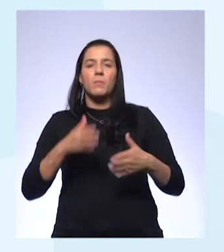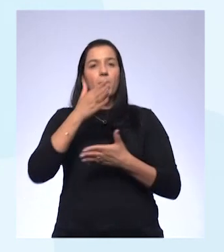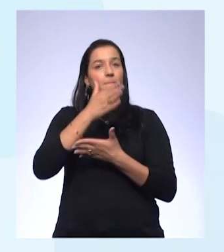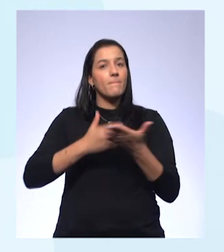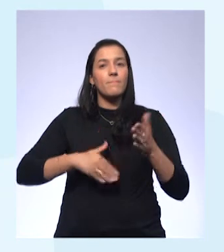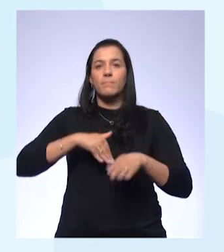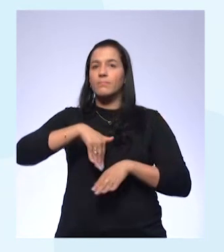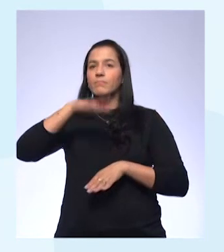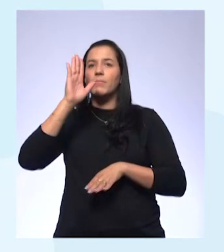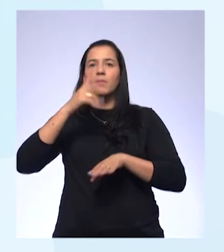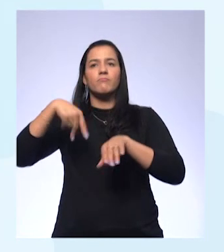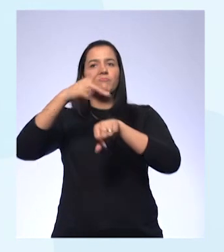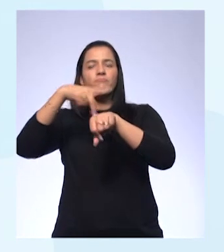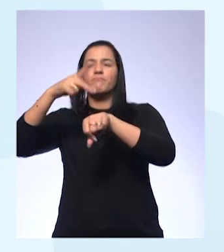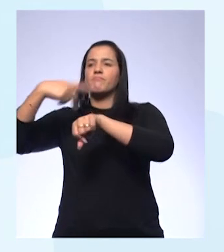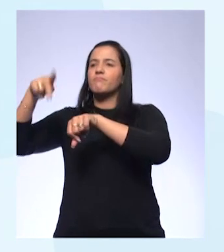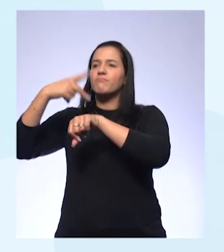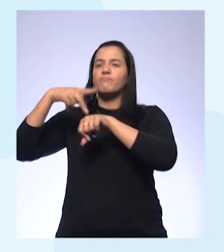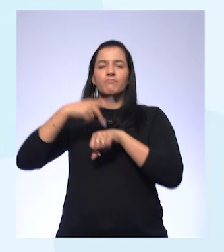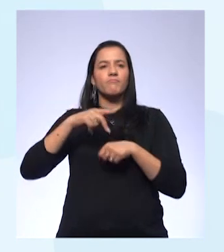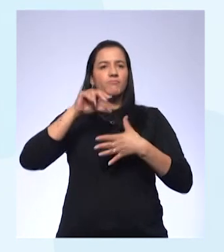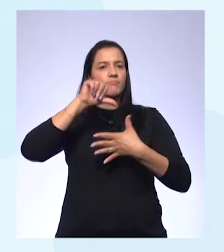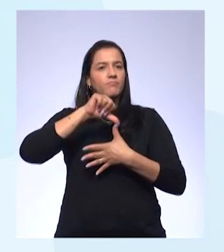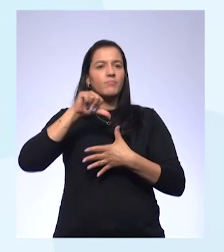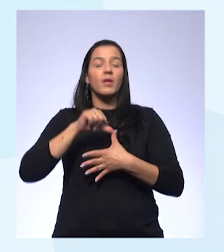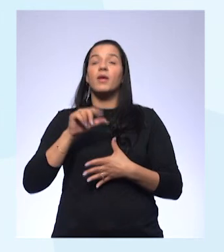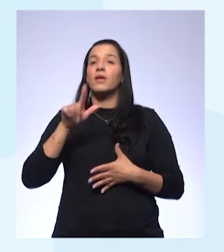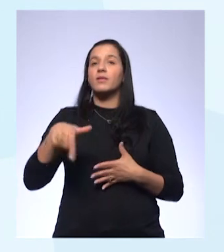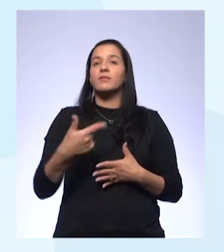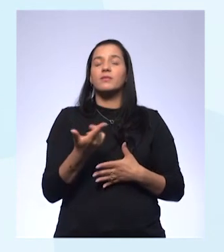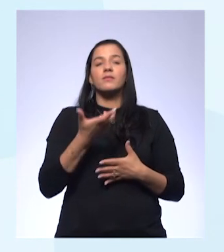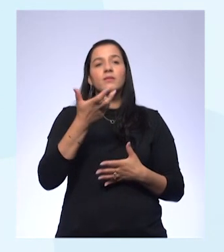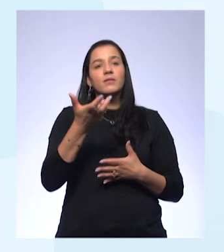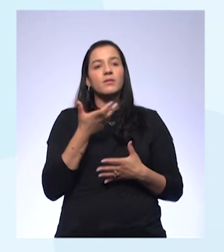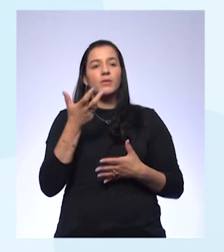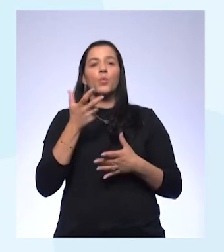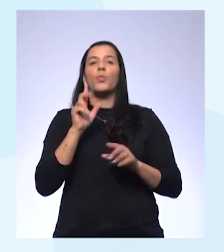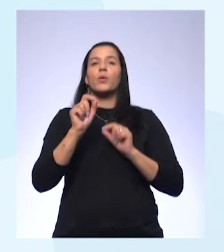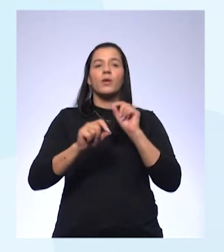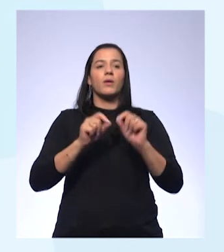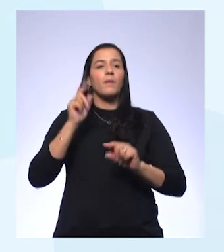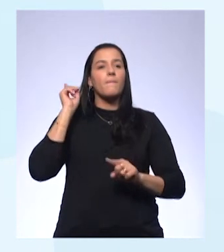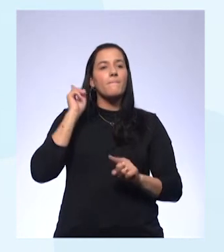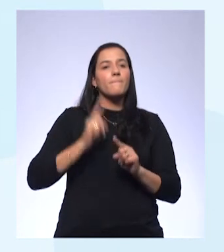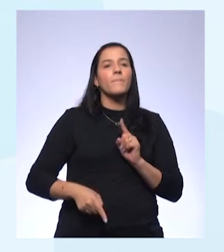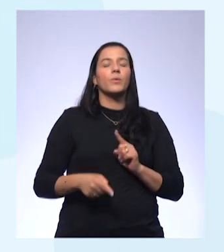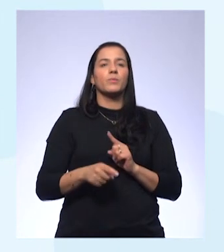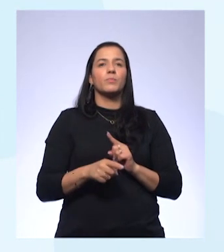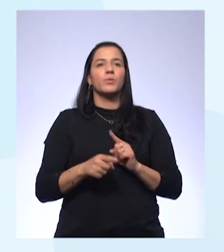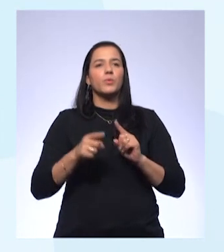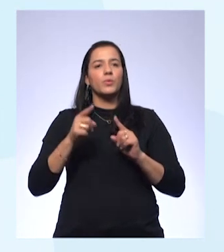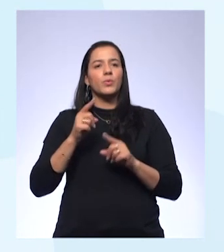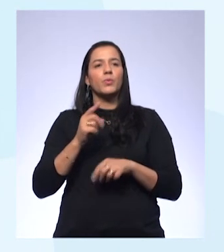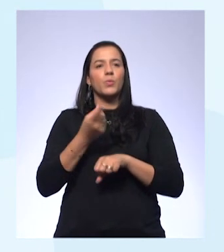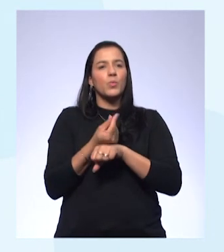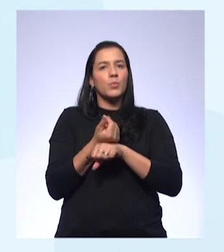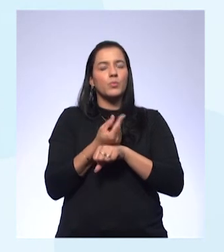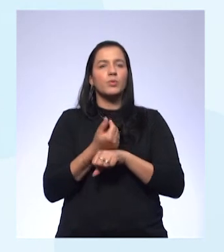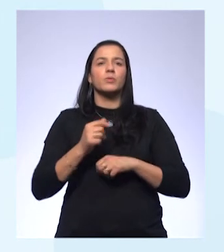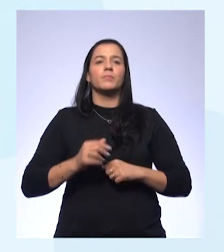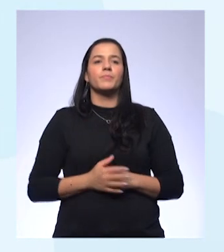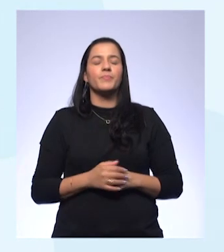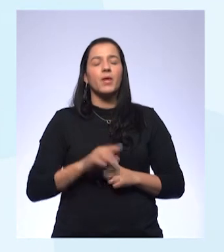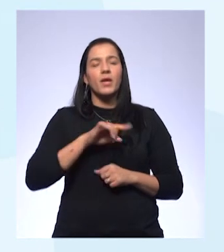metade das nações da América Latina, com o intuito de coibir o comunismo. Na América do Sul,